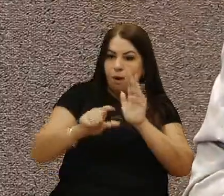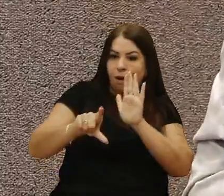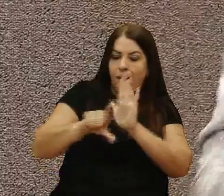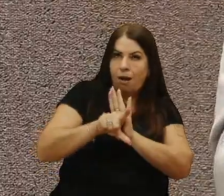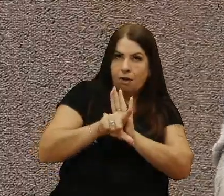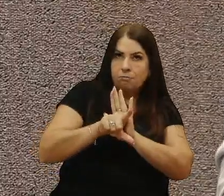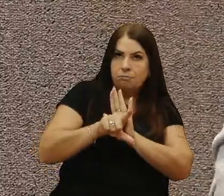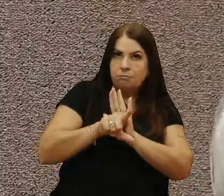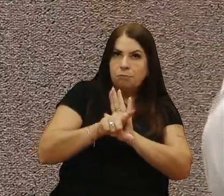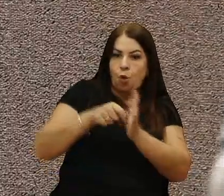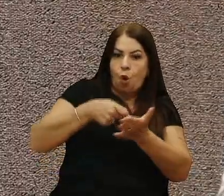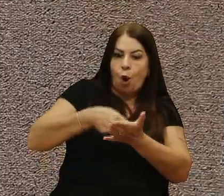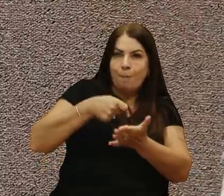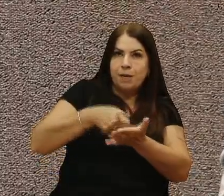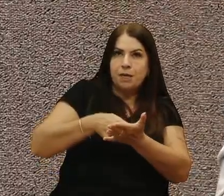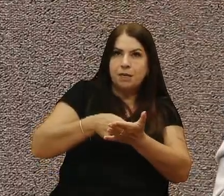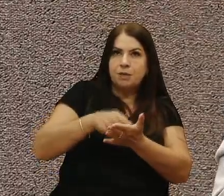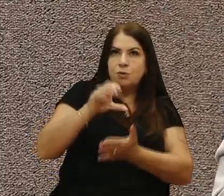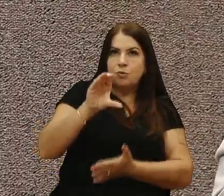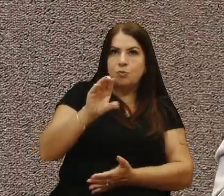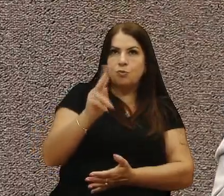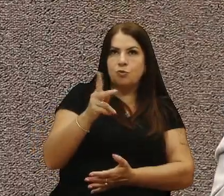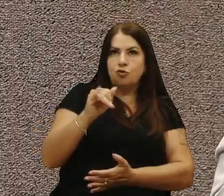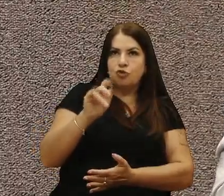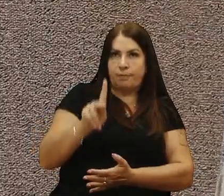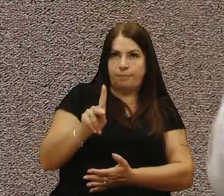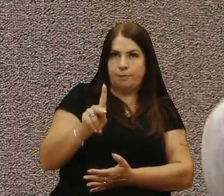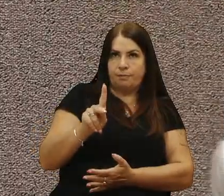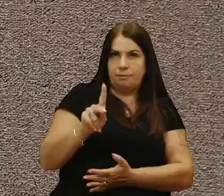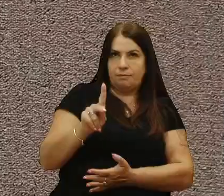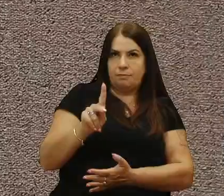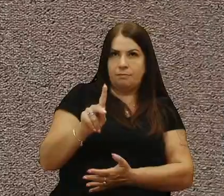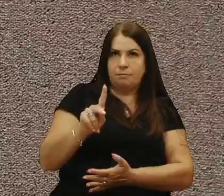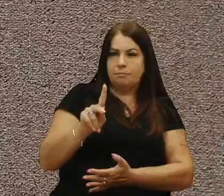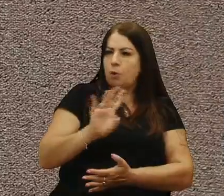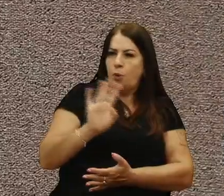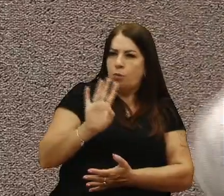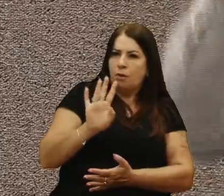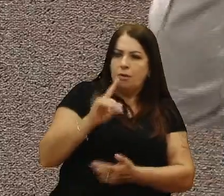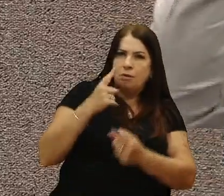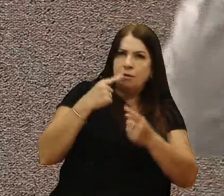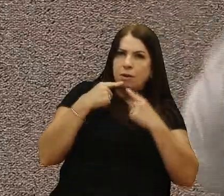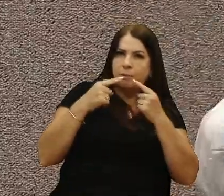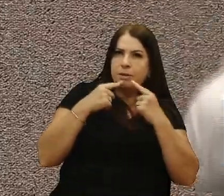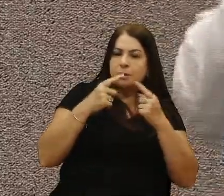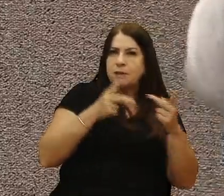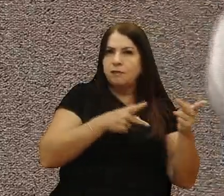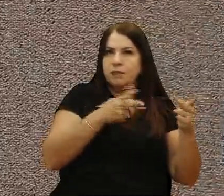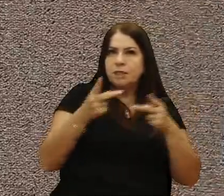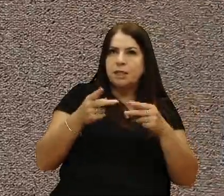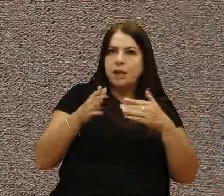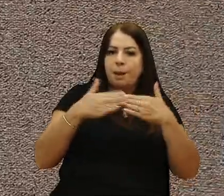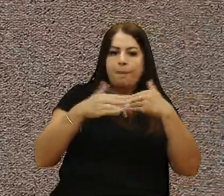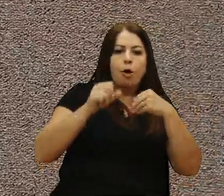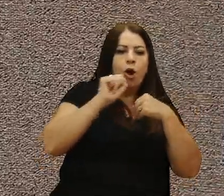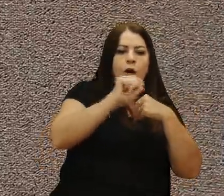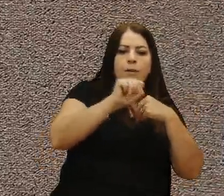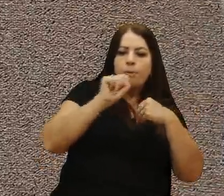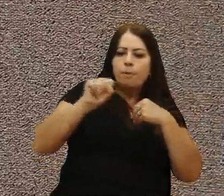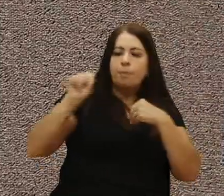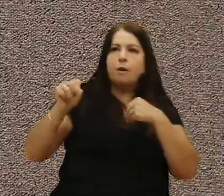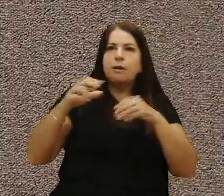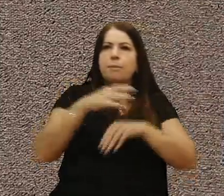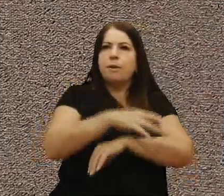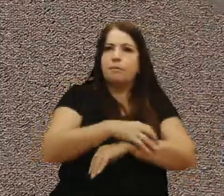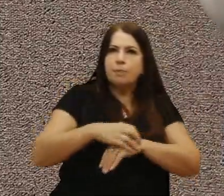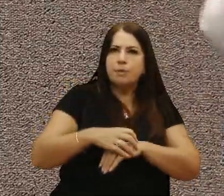legislação obrigando a chipagem. E não tem choro. E visitar de porta em porta, de periferia em periferia,